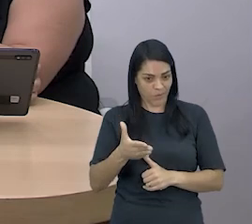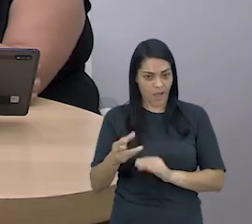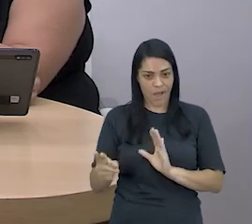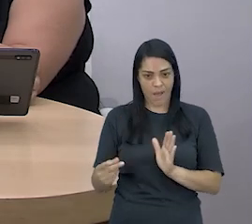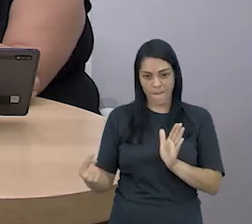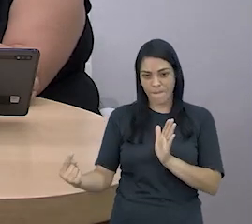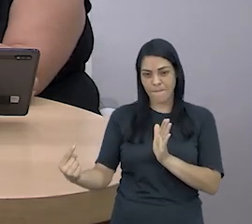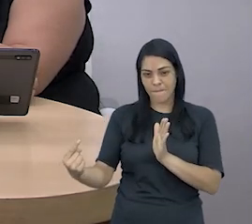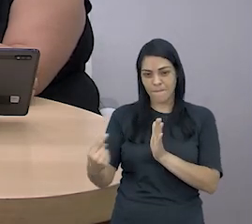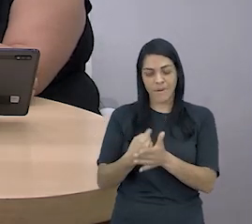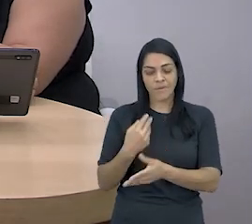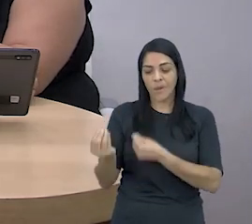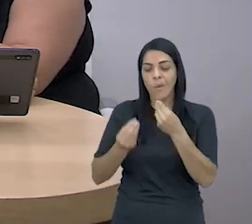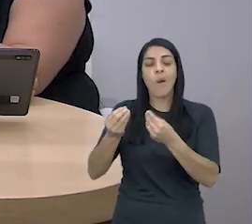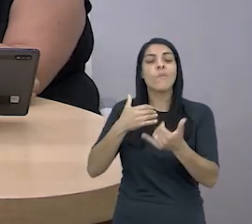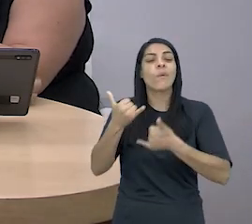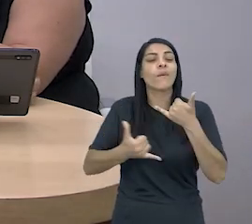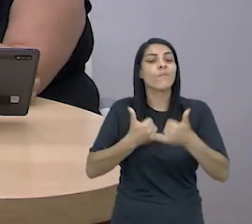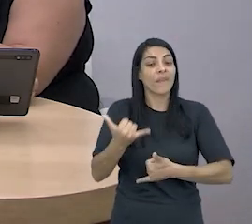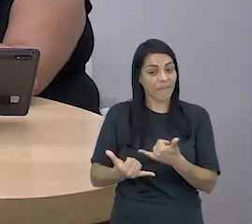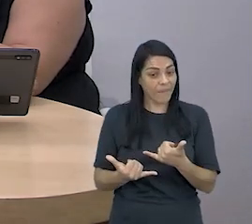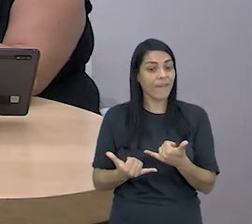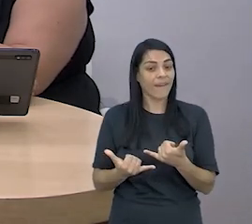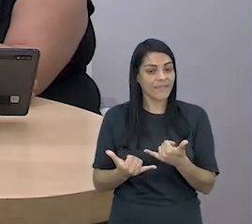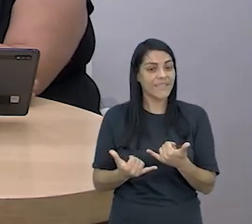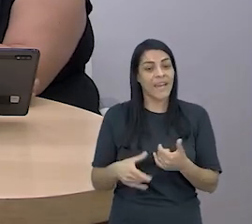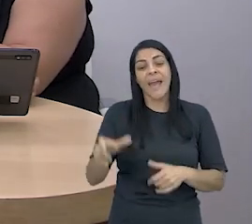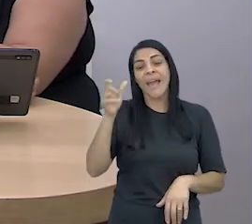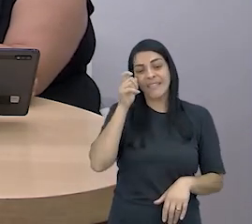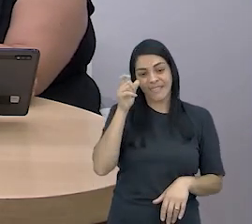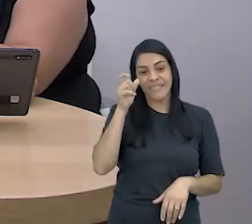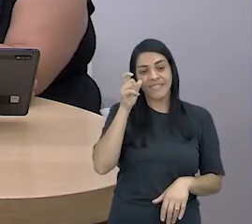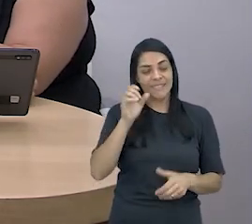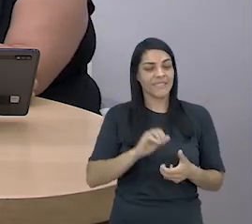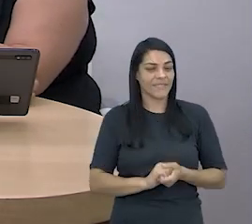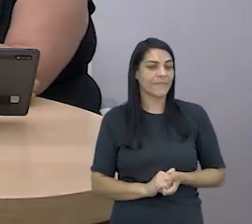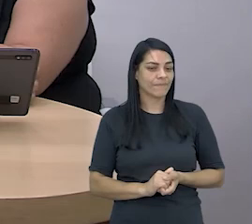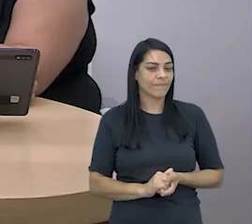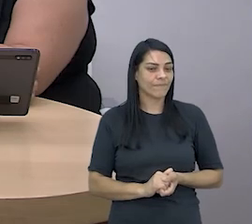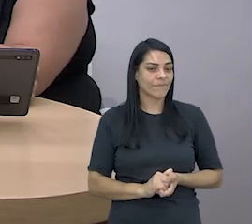aqui como que brinca com isso. E ele é bem interessante, olha só.